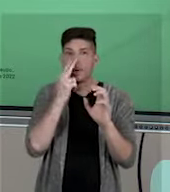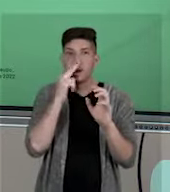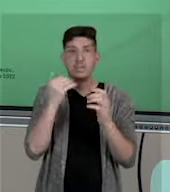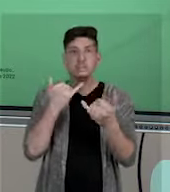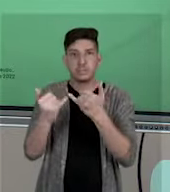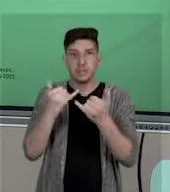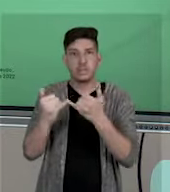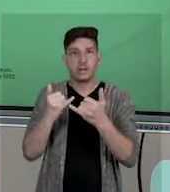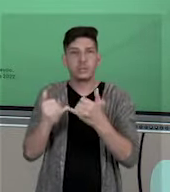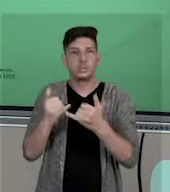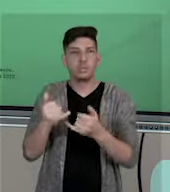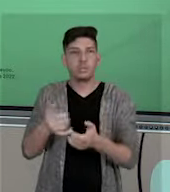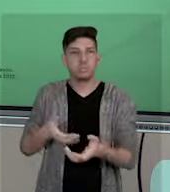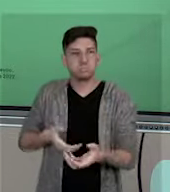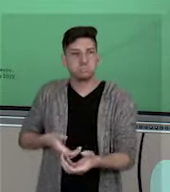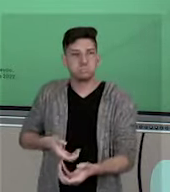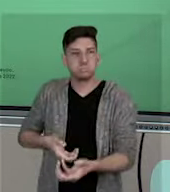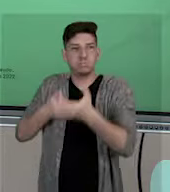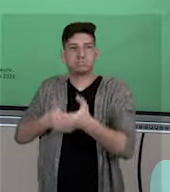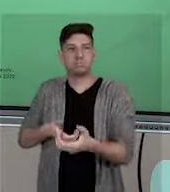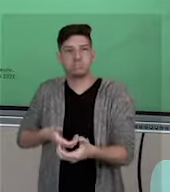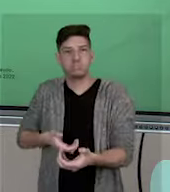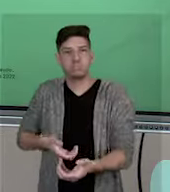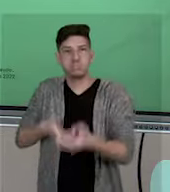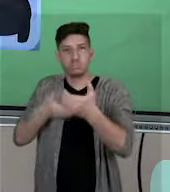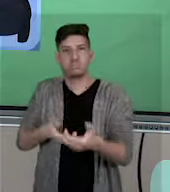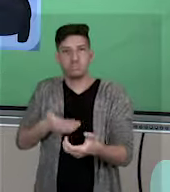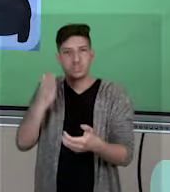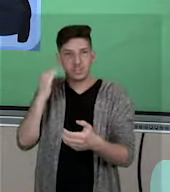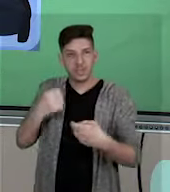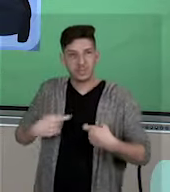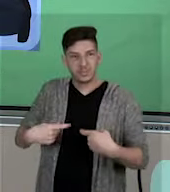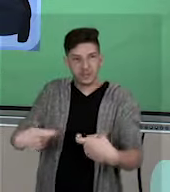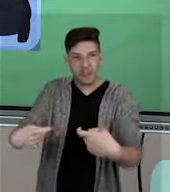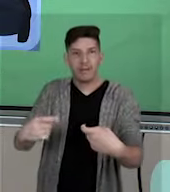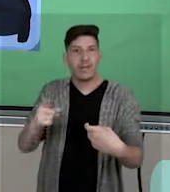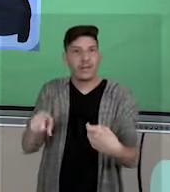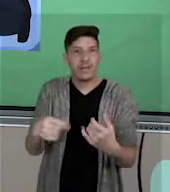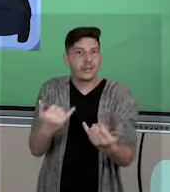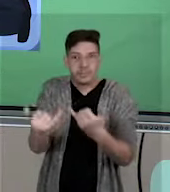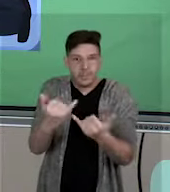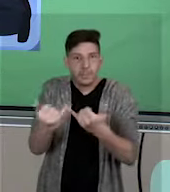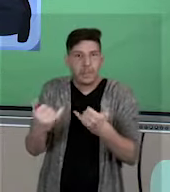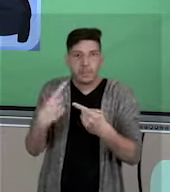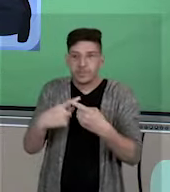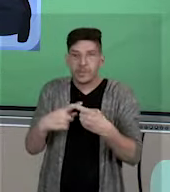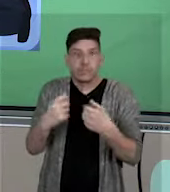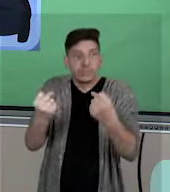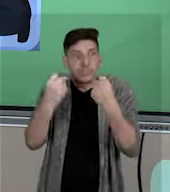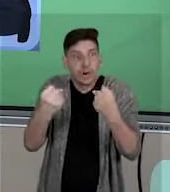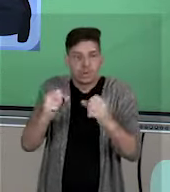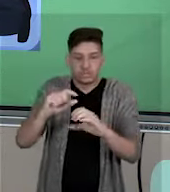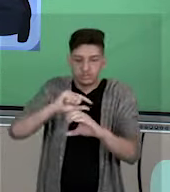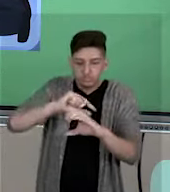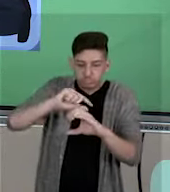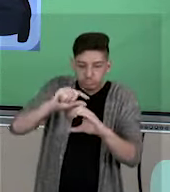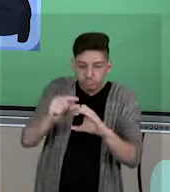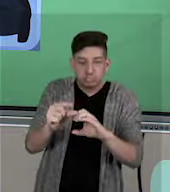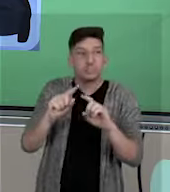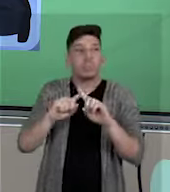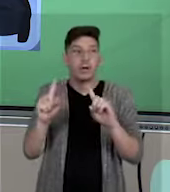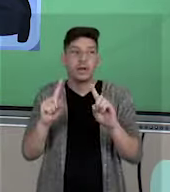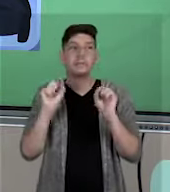aqui mesmo, protegendo tudo que a gente tem dentro da caixa craniana. E ainda assim podemos sofrer